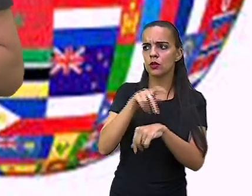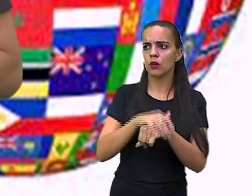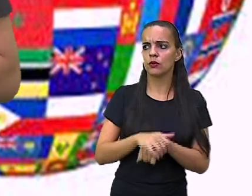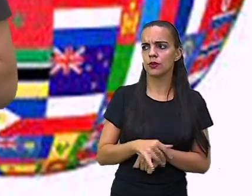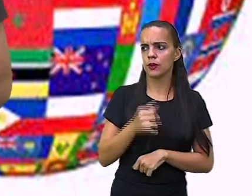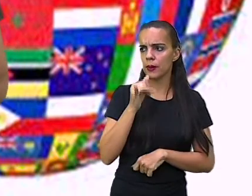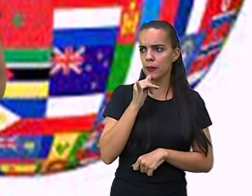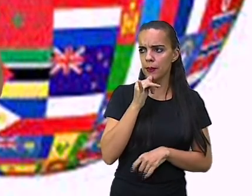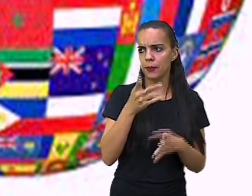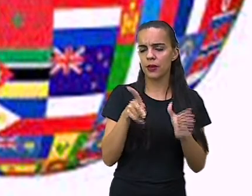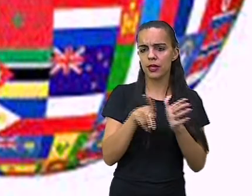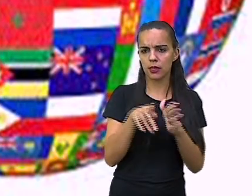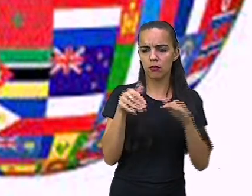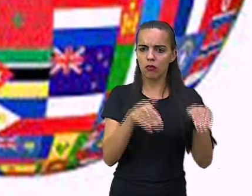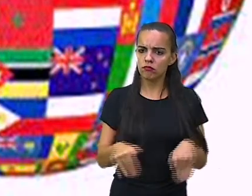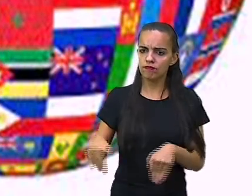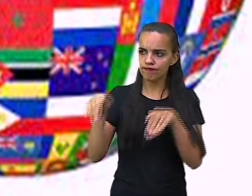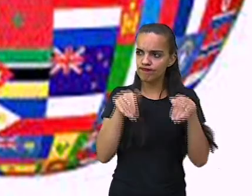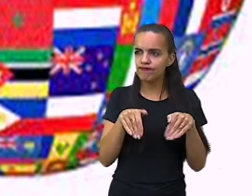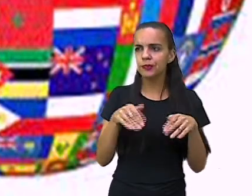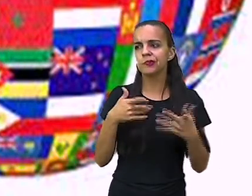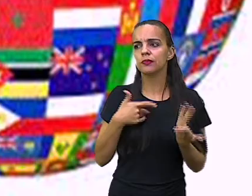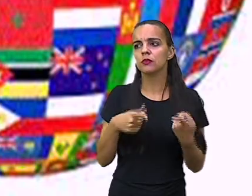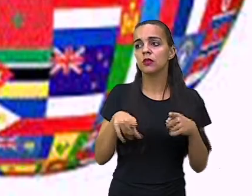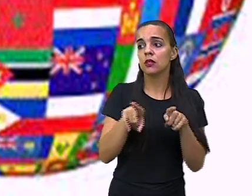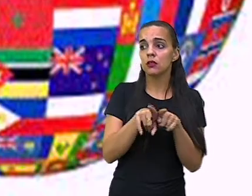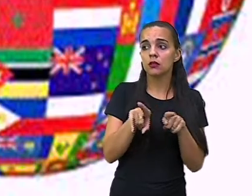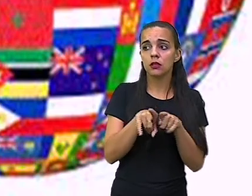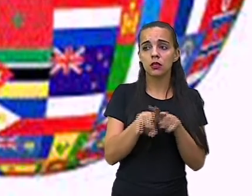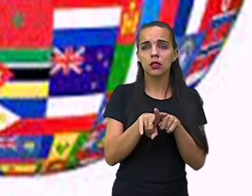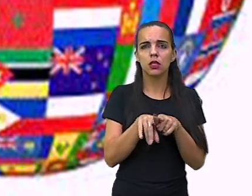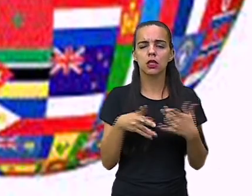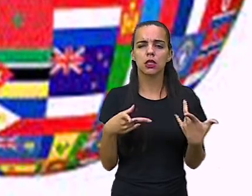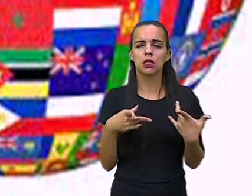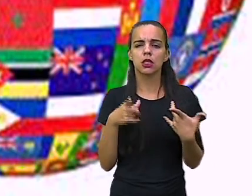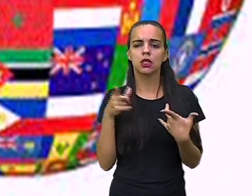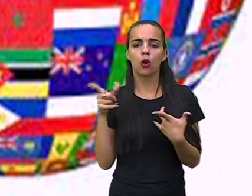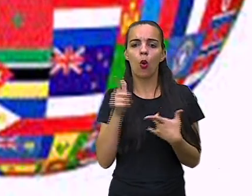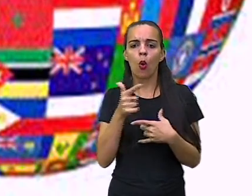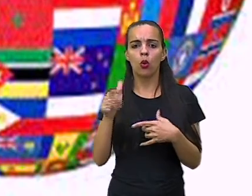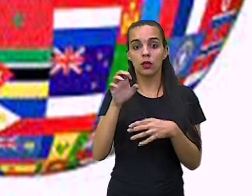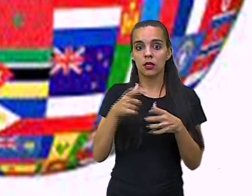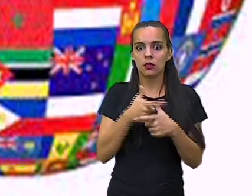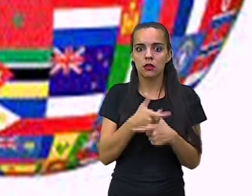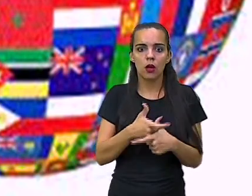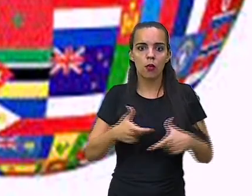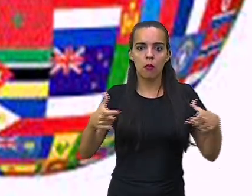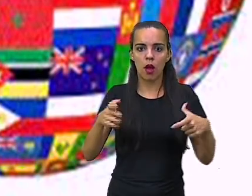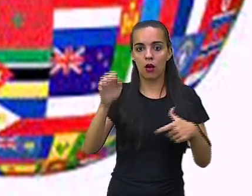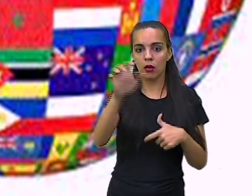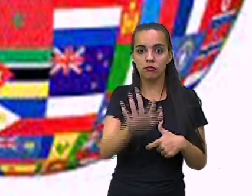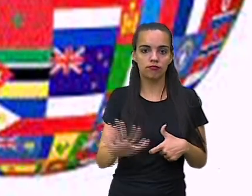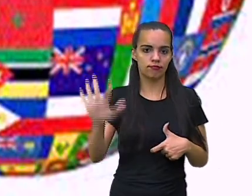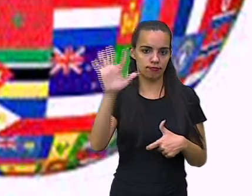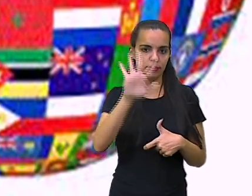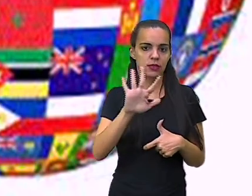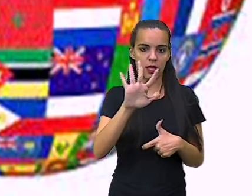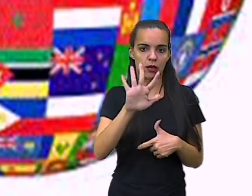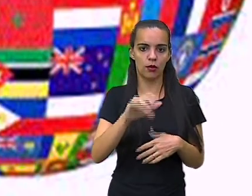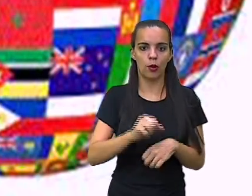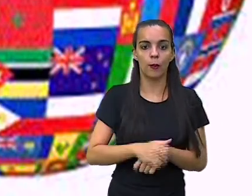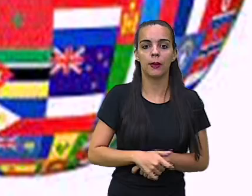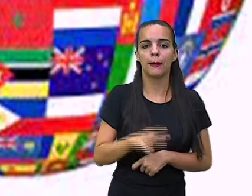Império Austro-Húngaro e o Império Russo ainda eram os maiores da Europa. Não era menor o poder do